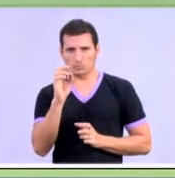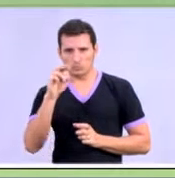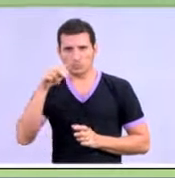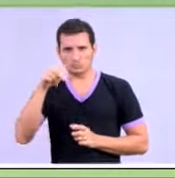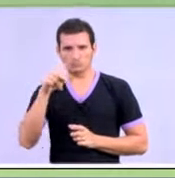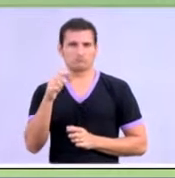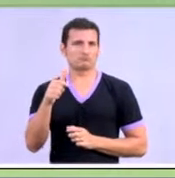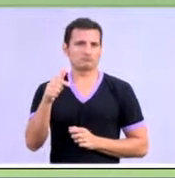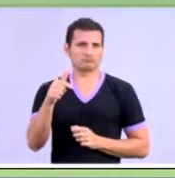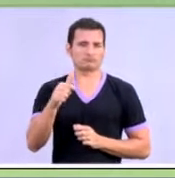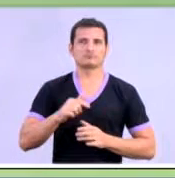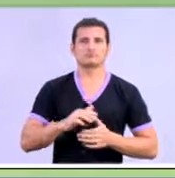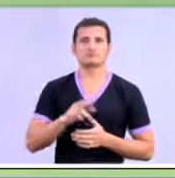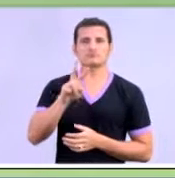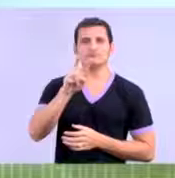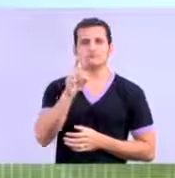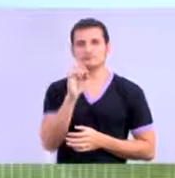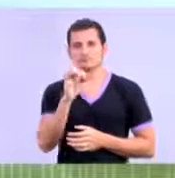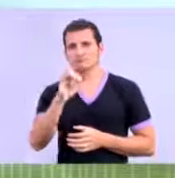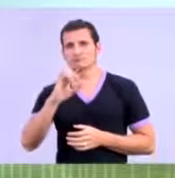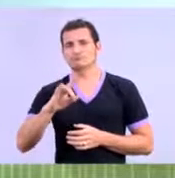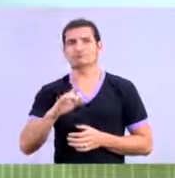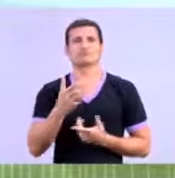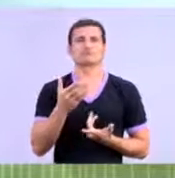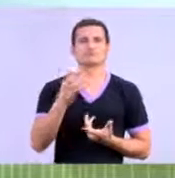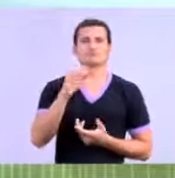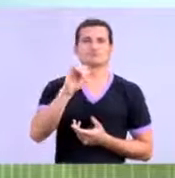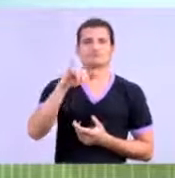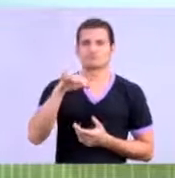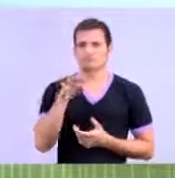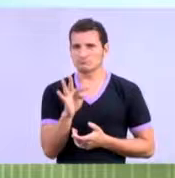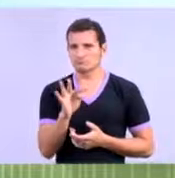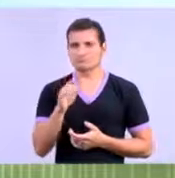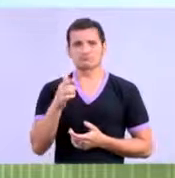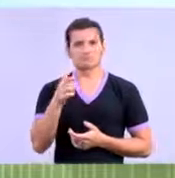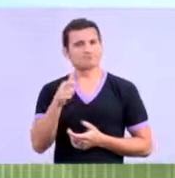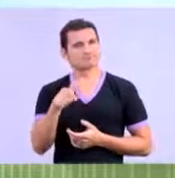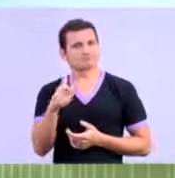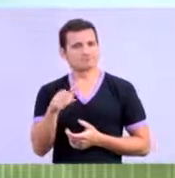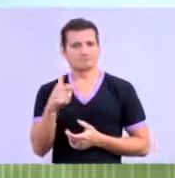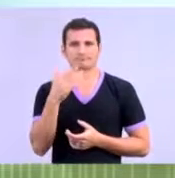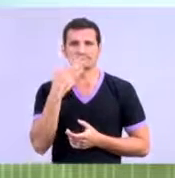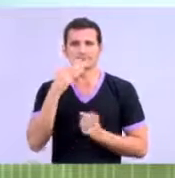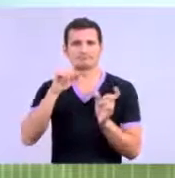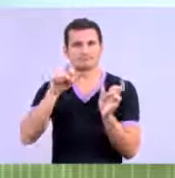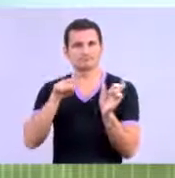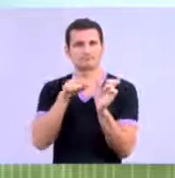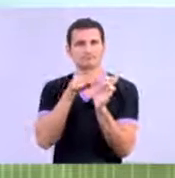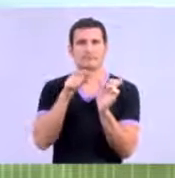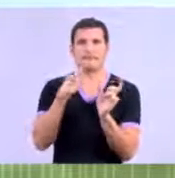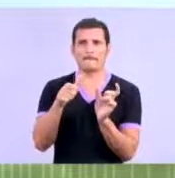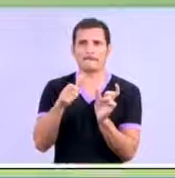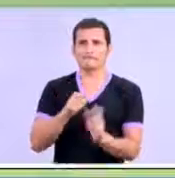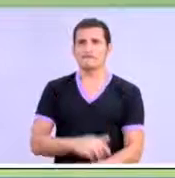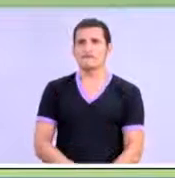tem tipo de retorno. Não é void, não é int. Ele não tem tipo de retorno, gente.